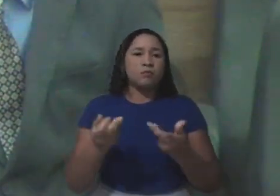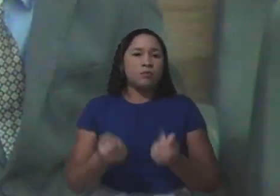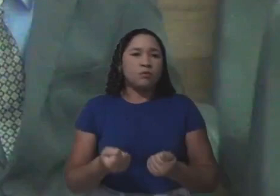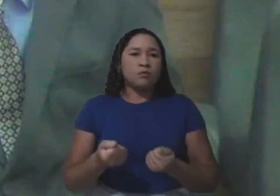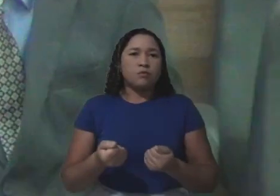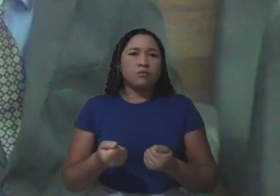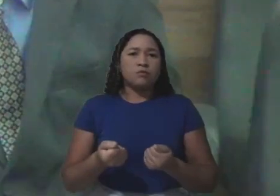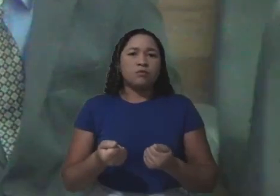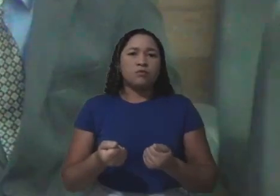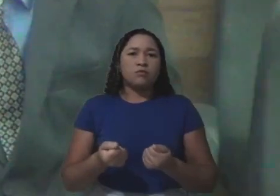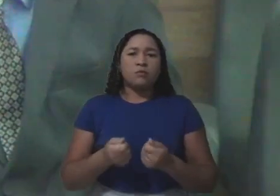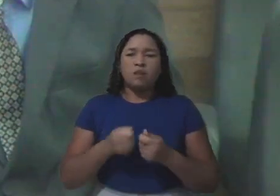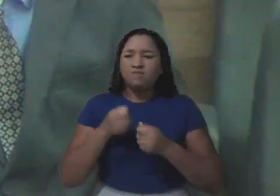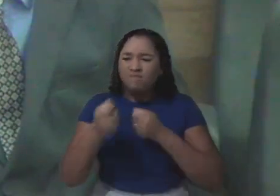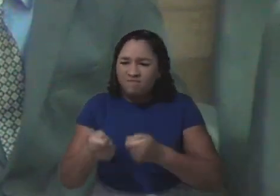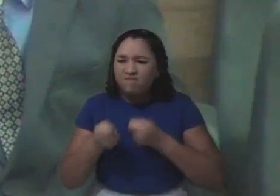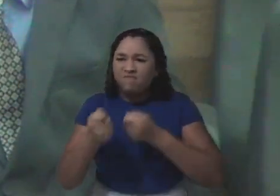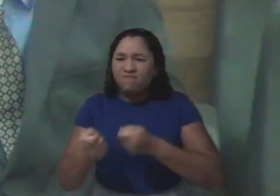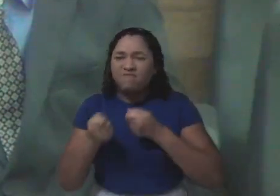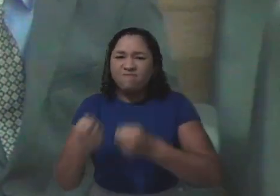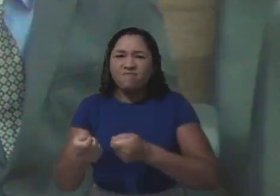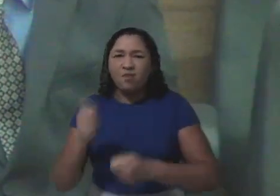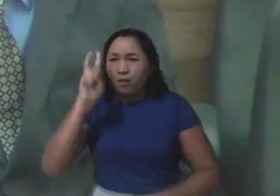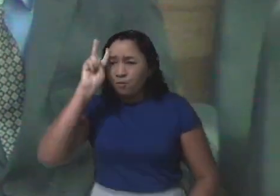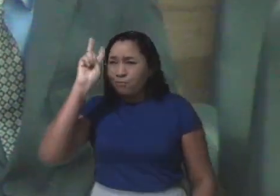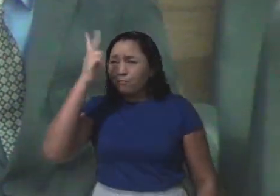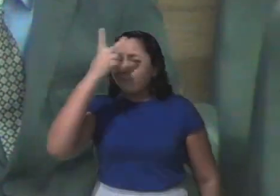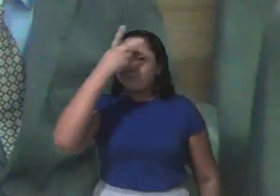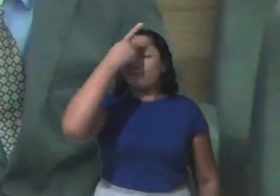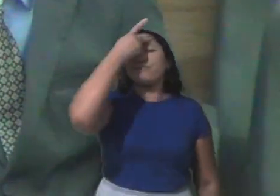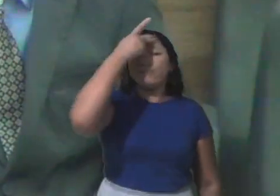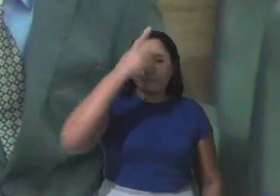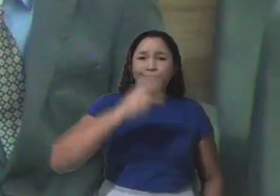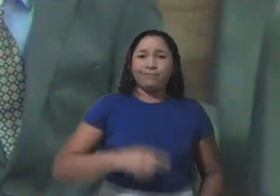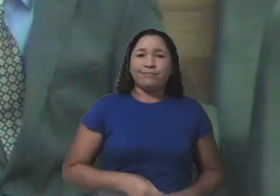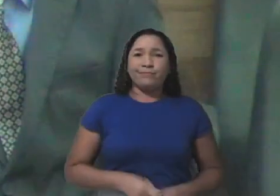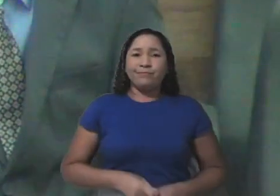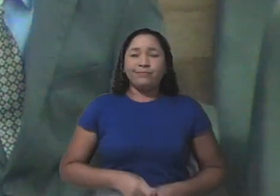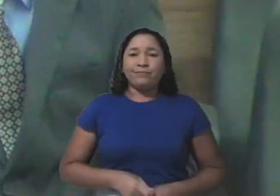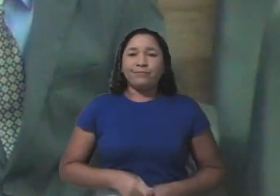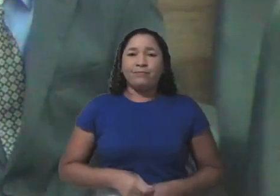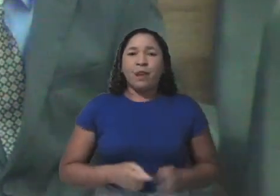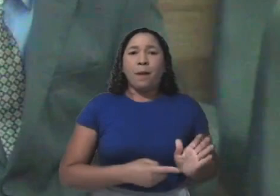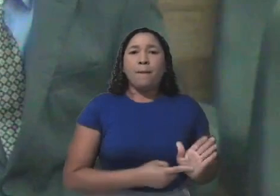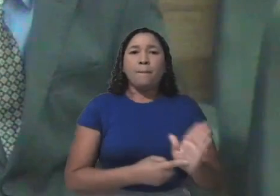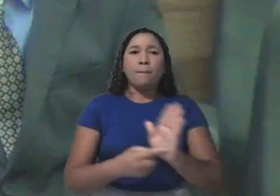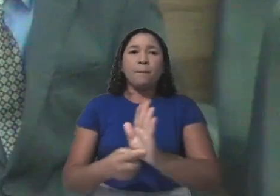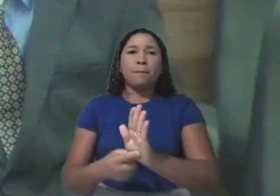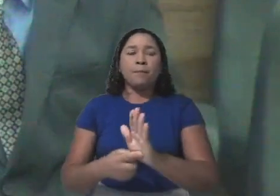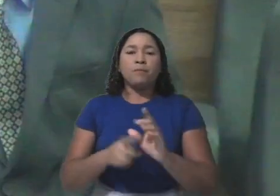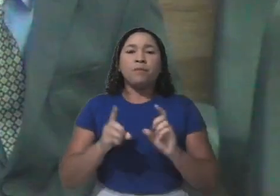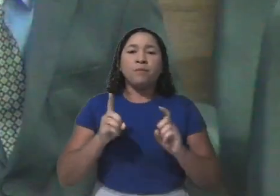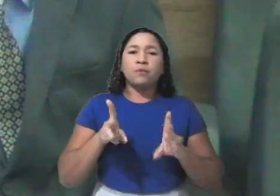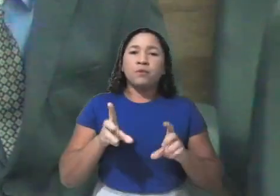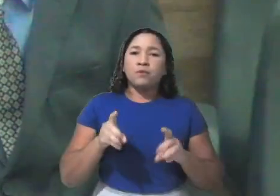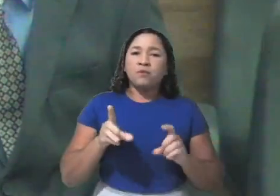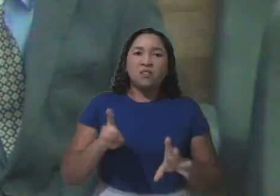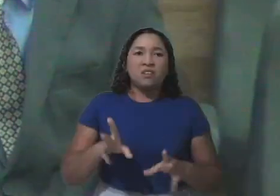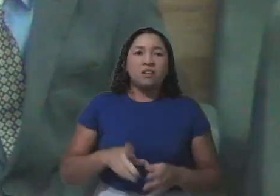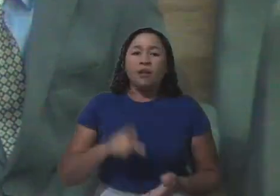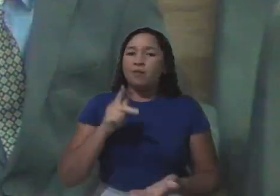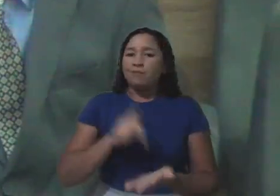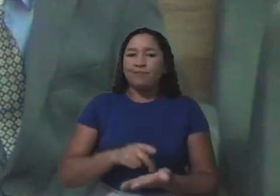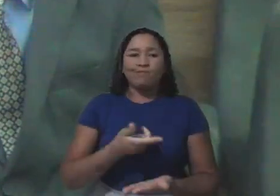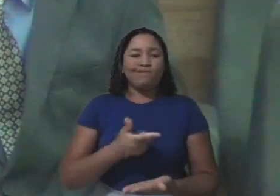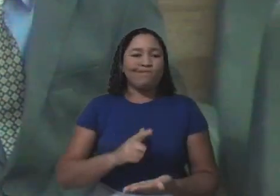perturbar, para confundir, para trazer doutrinas que nada tinham de verdade de Cristo, de